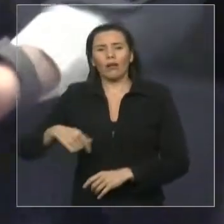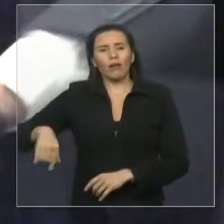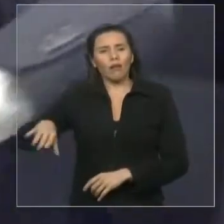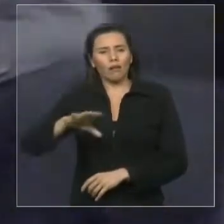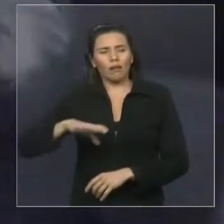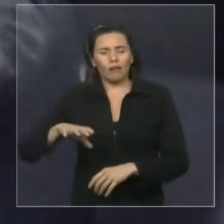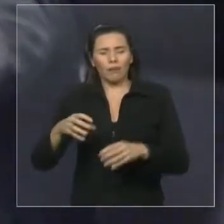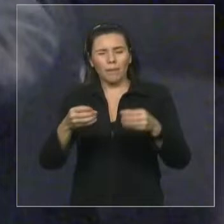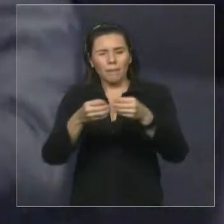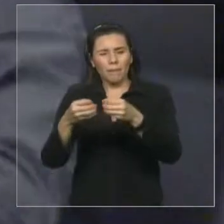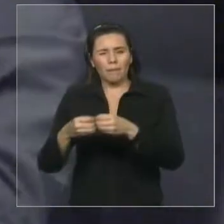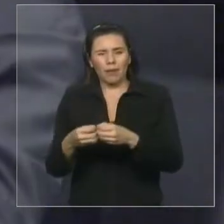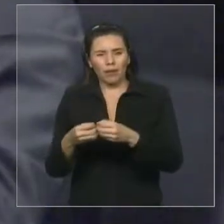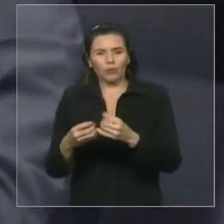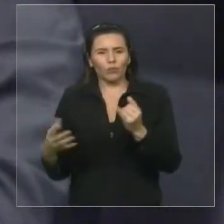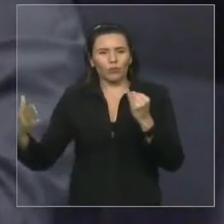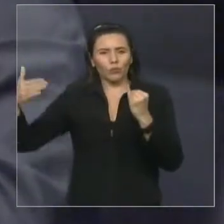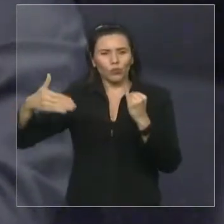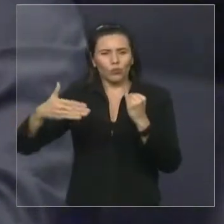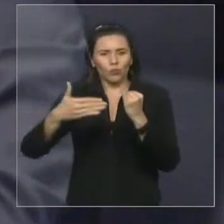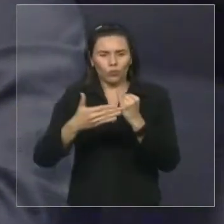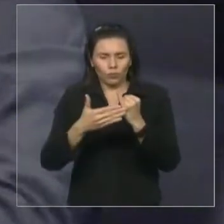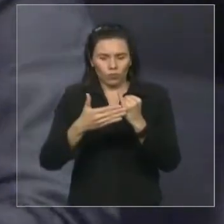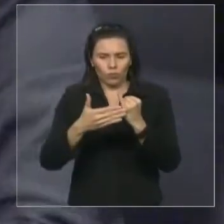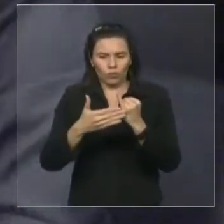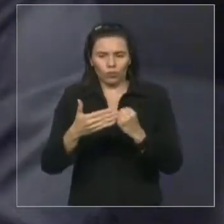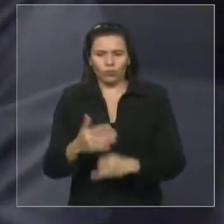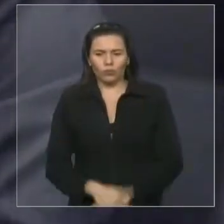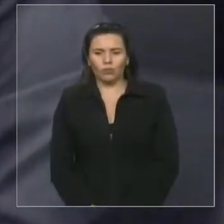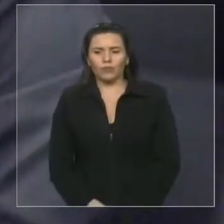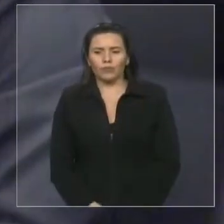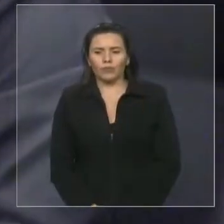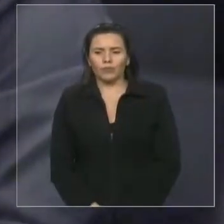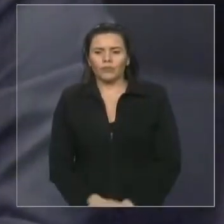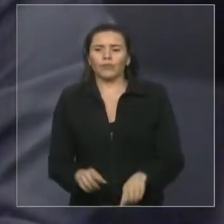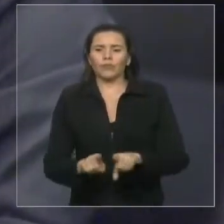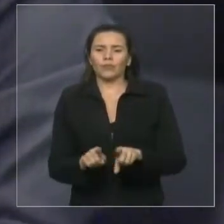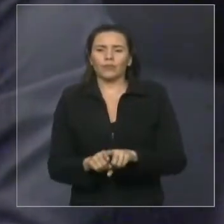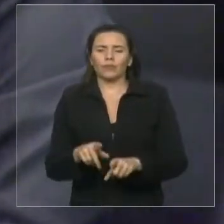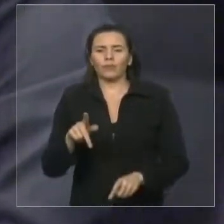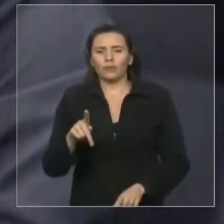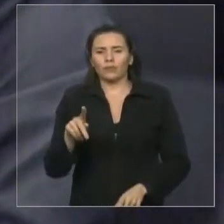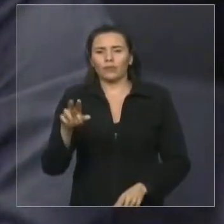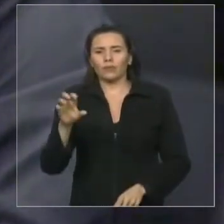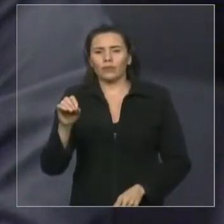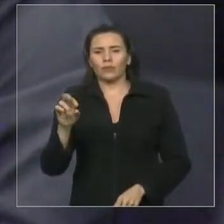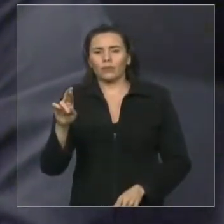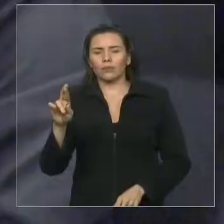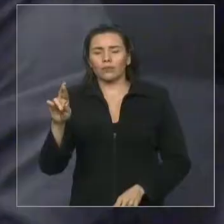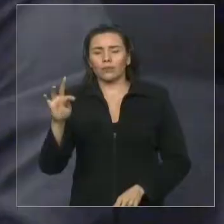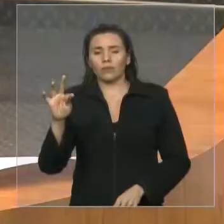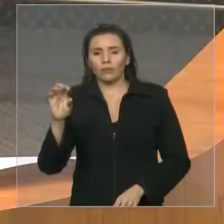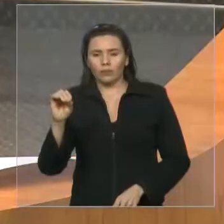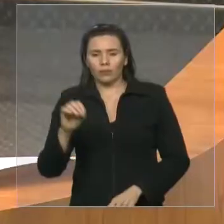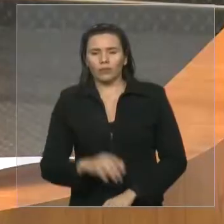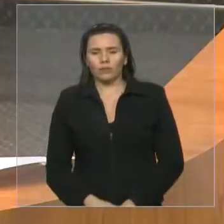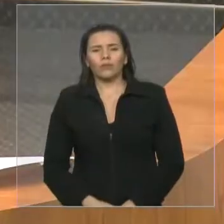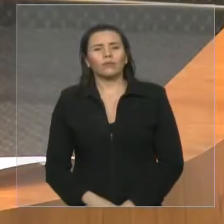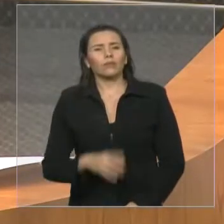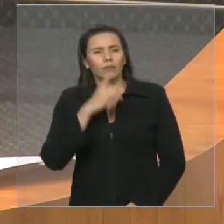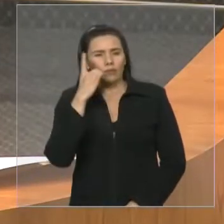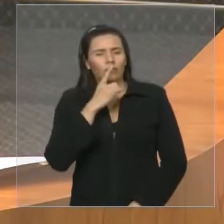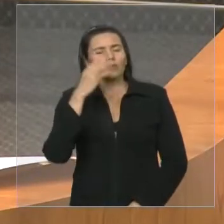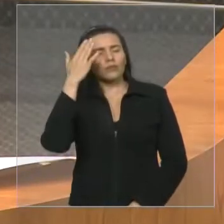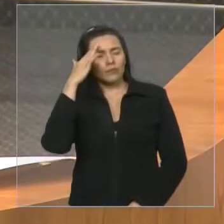ali do porto, e os portos aqui também que ele nomina. Deputado, eu entendo o seu esforço de tentar